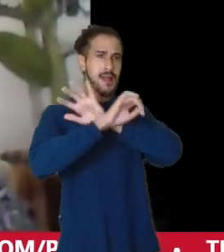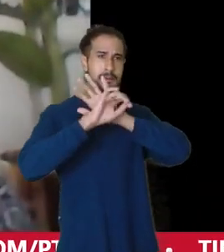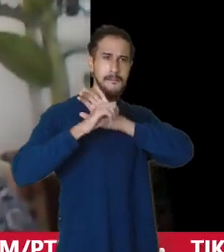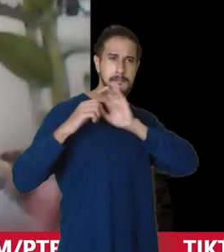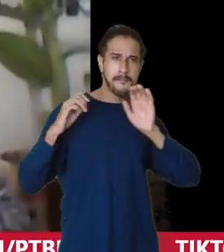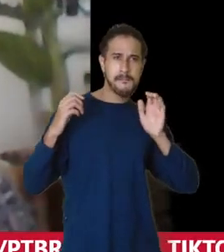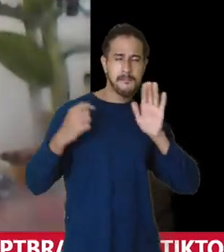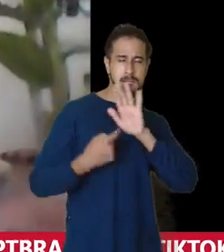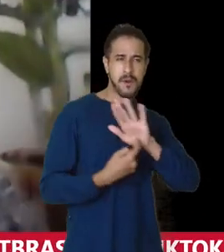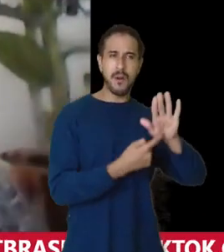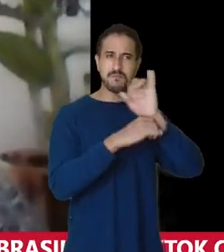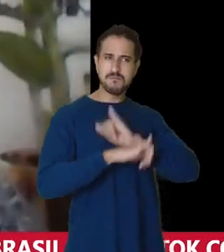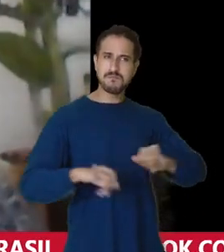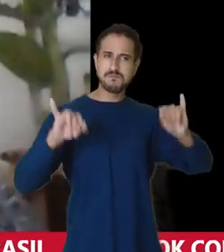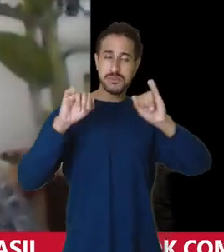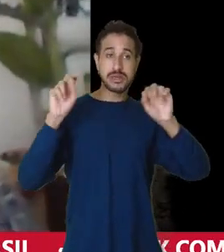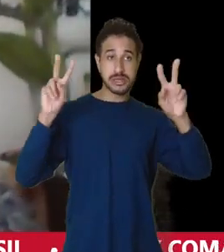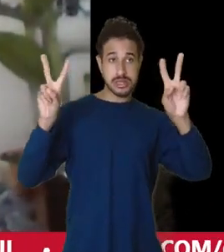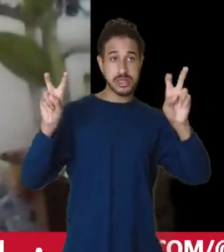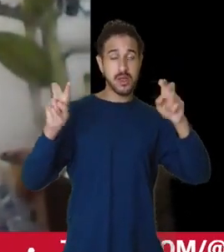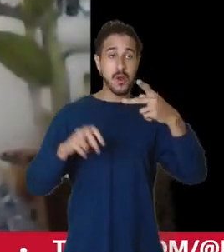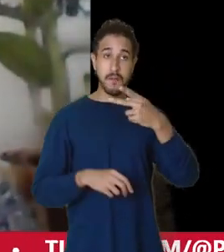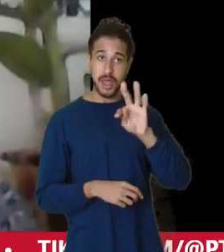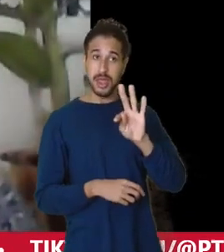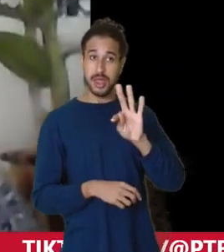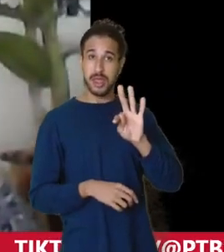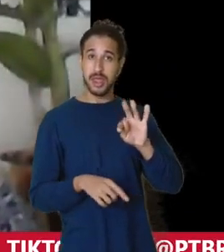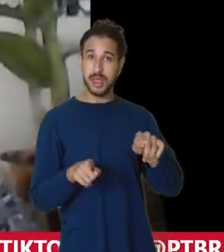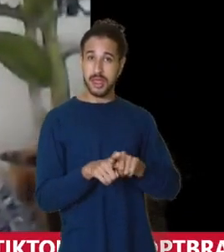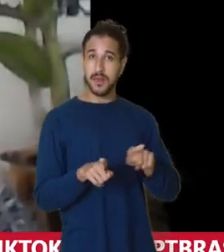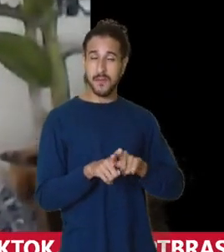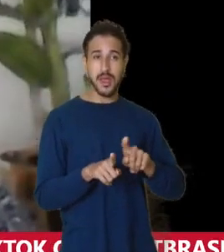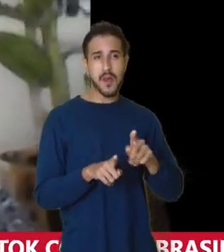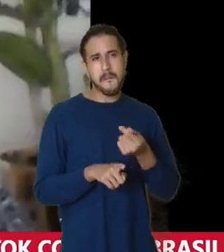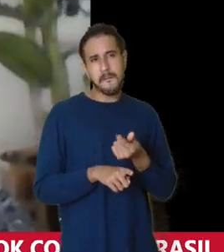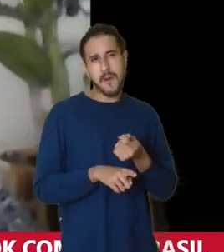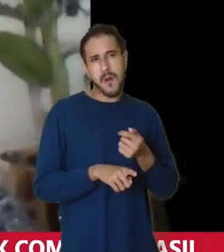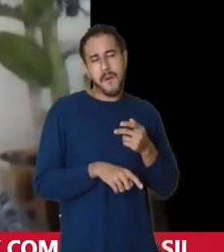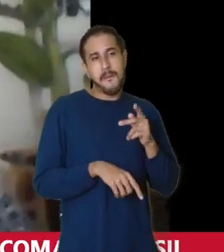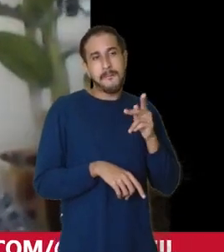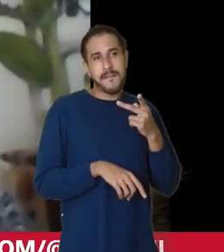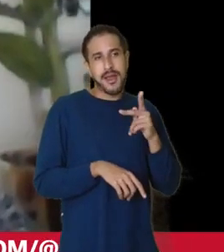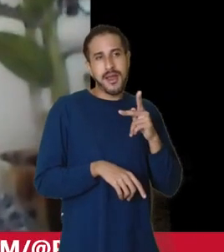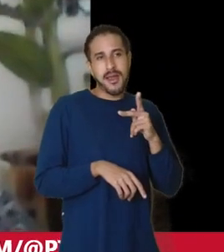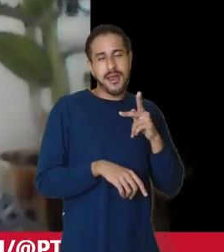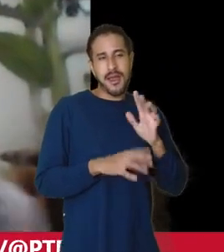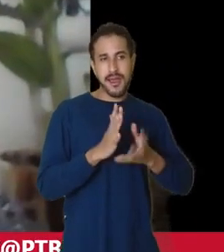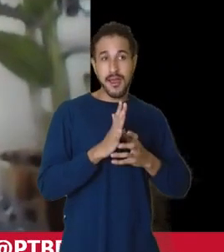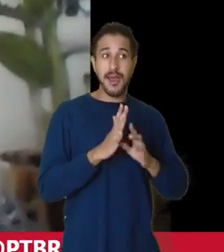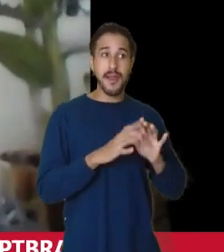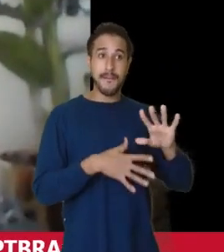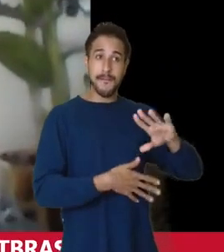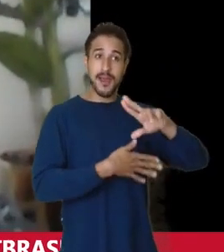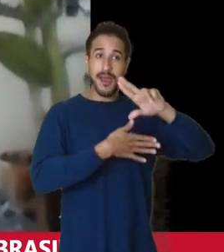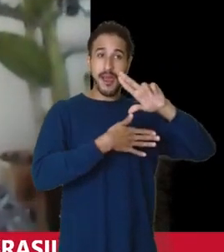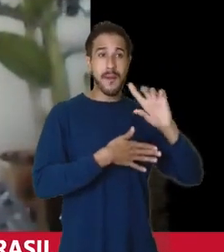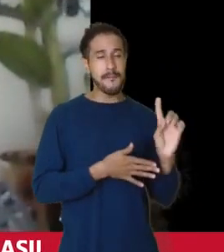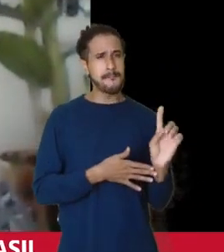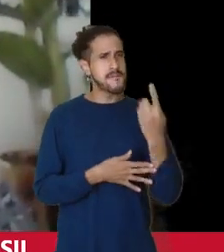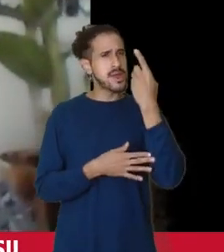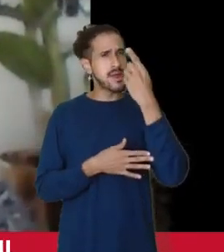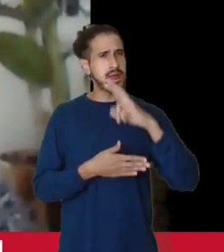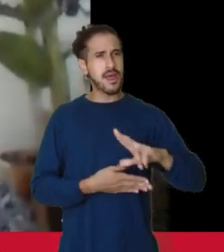pauta. O Partido dos Trabalhadores, inclusive, é um dos poucos partidos na América Latina, foi o primeiro na América